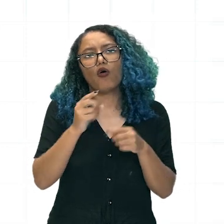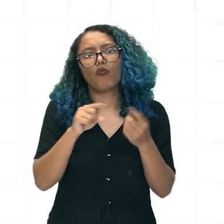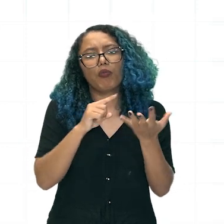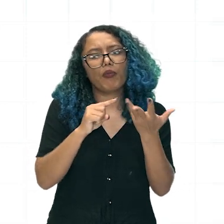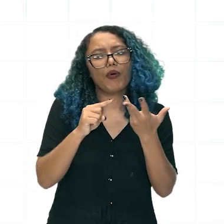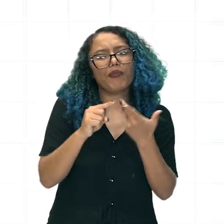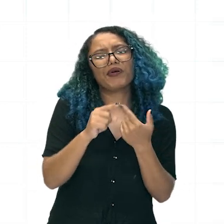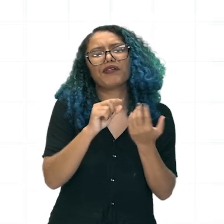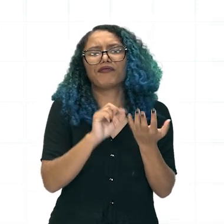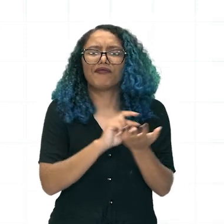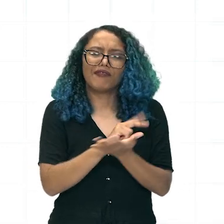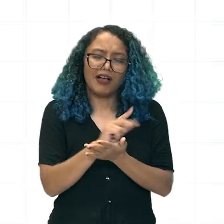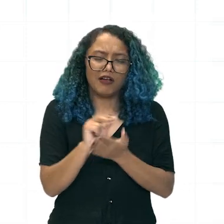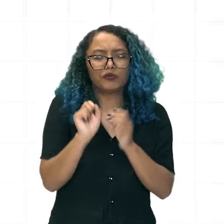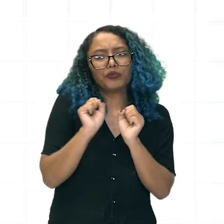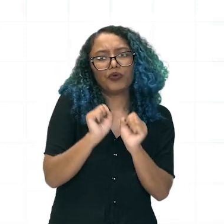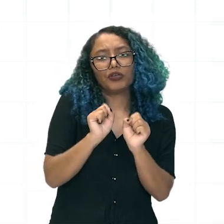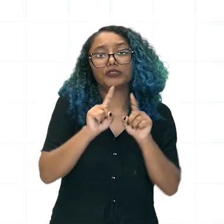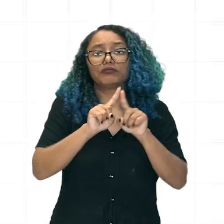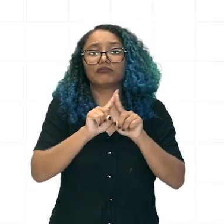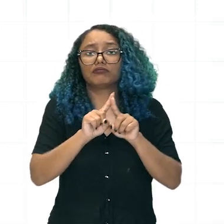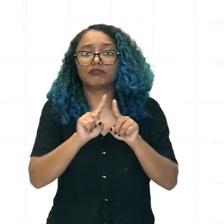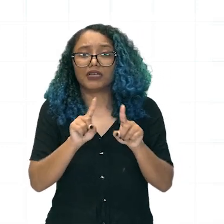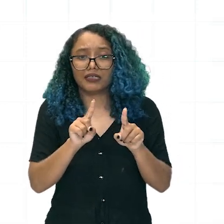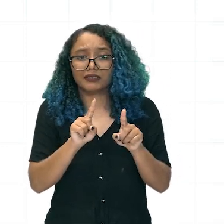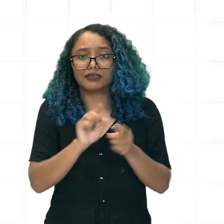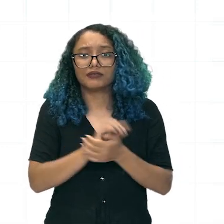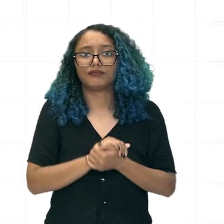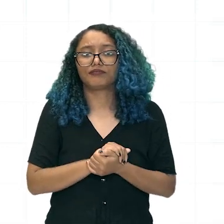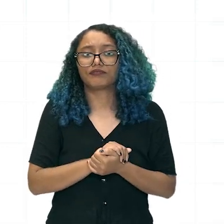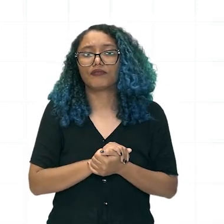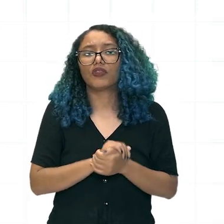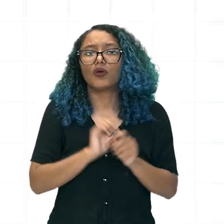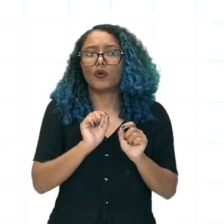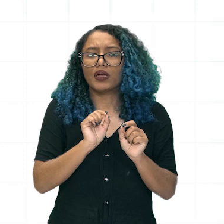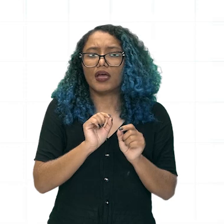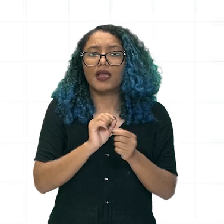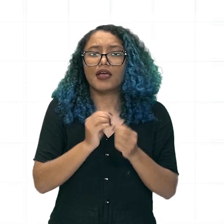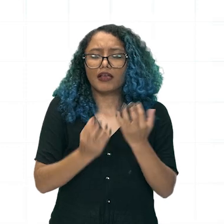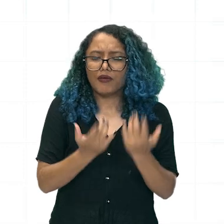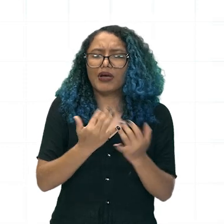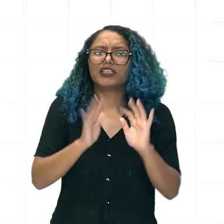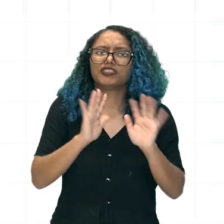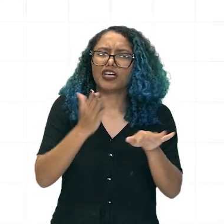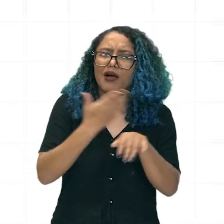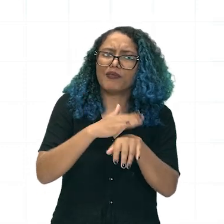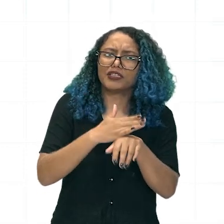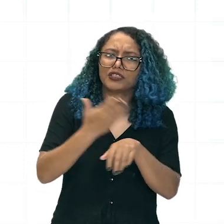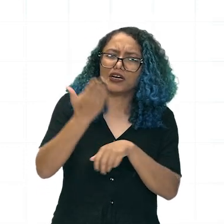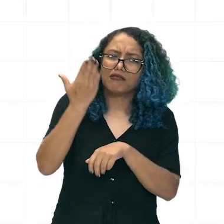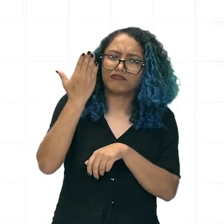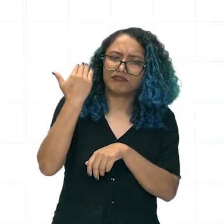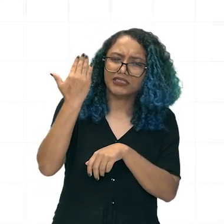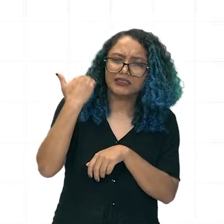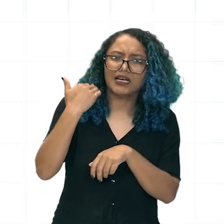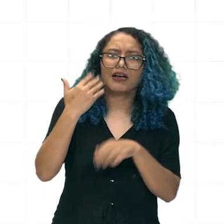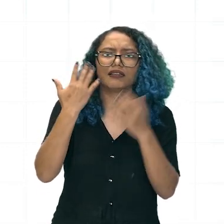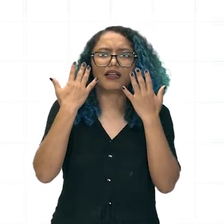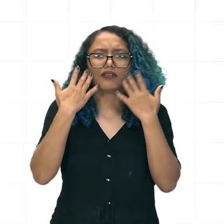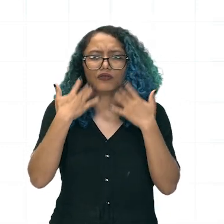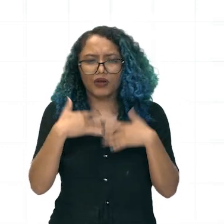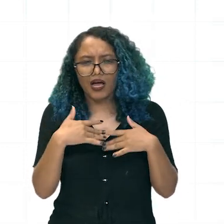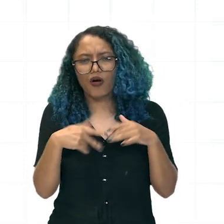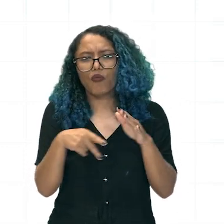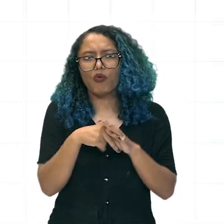propósitos, né? Ou outros motivos. Embora as queimadas sejam uma prática antiga e natural em